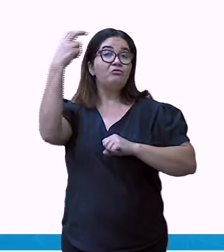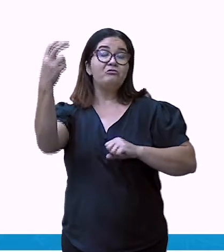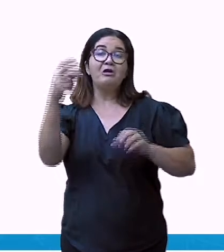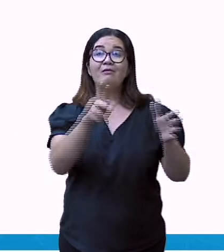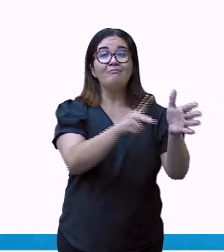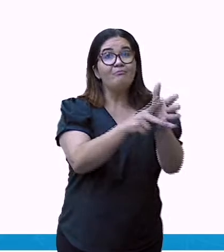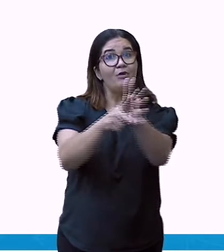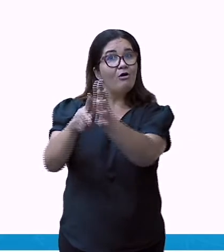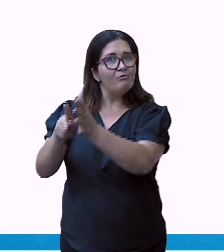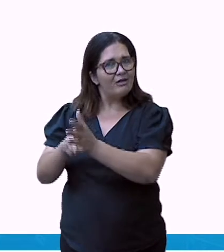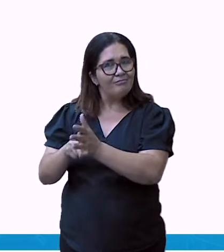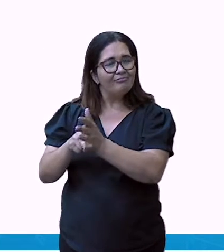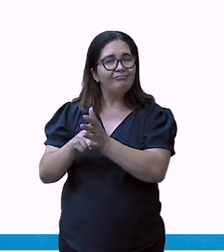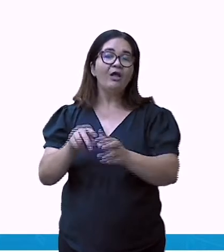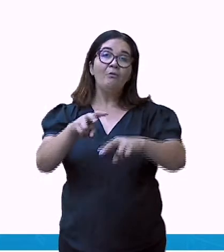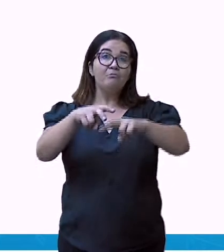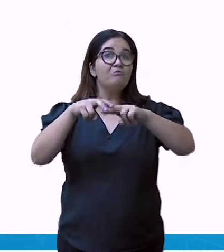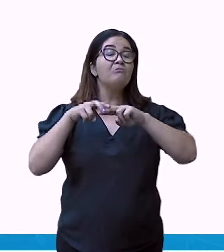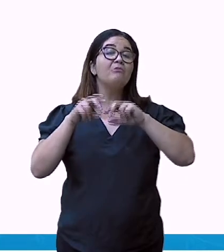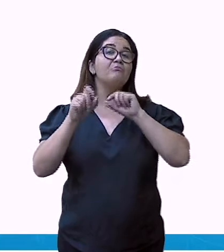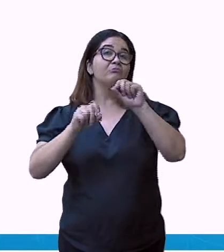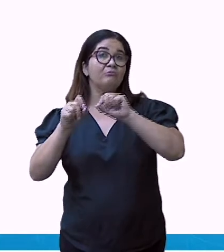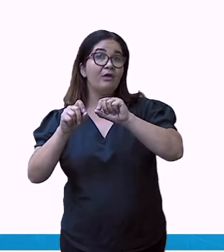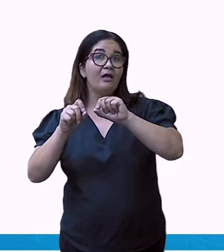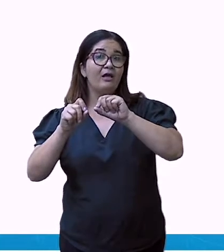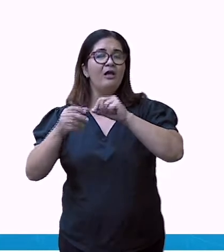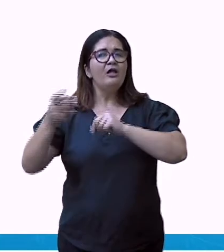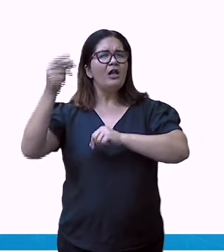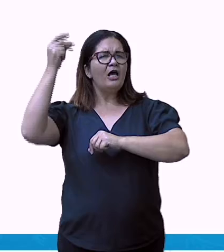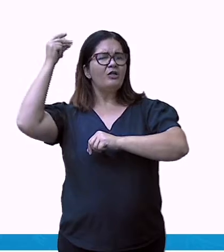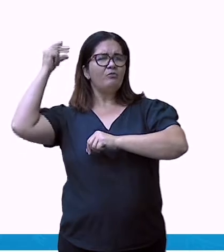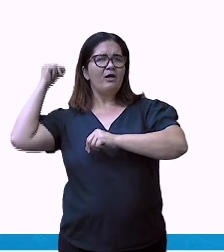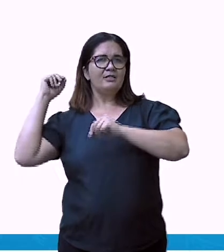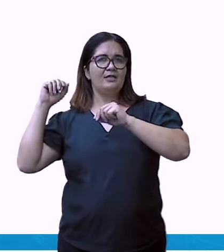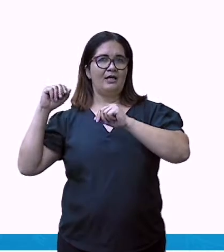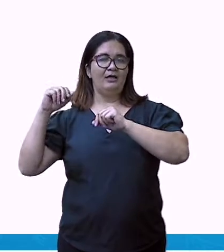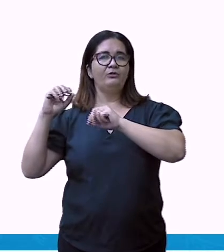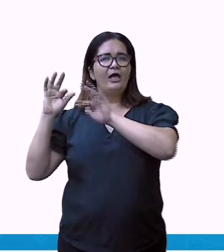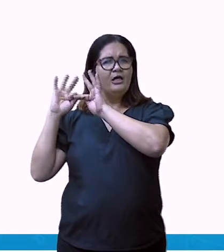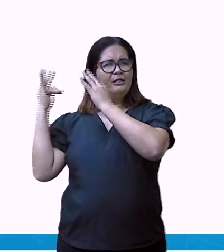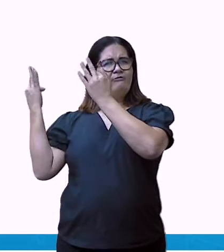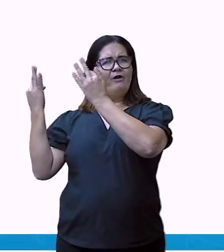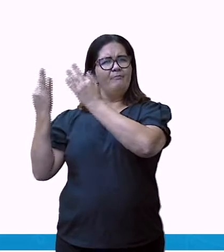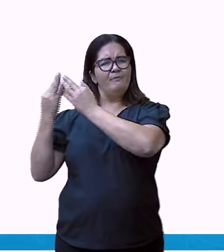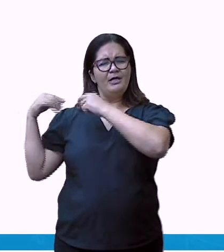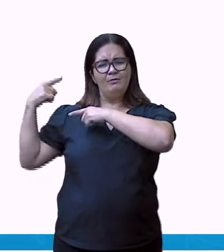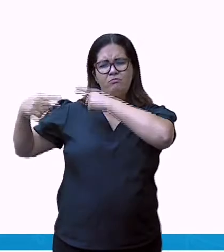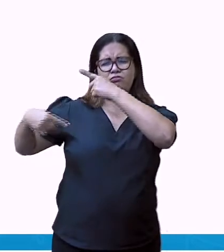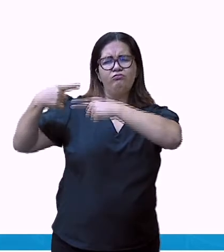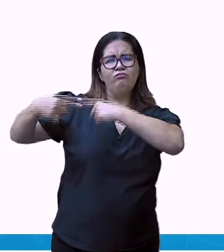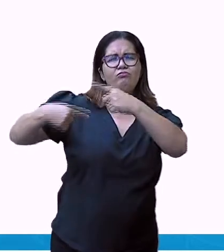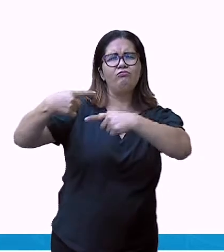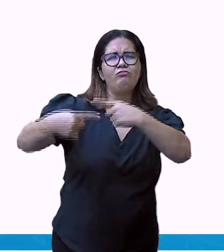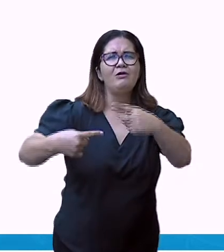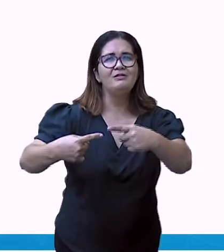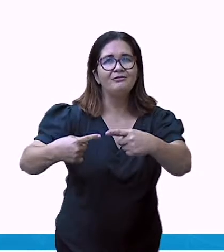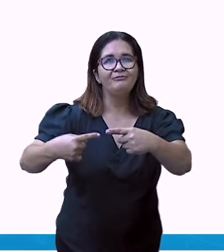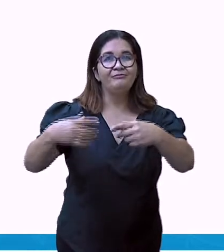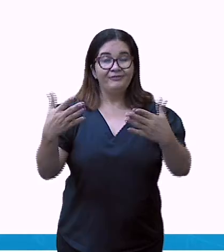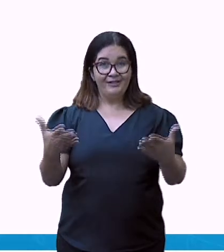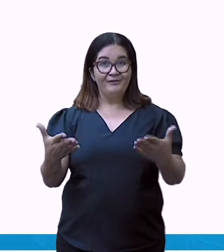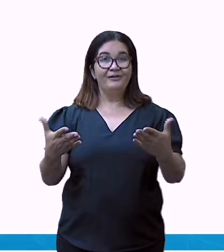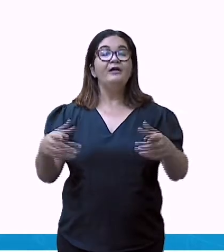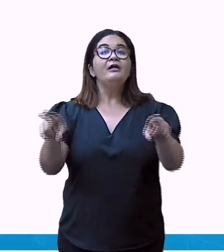de geração para geração, ou seja, de pai para filho. Então, nós podemos